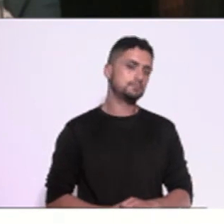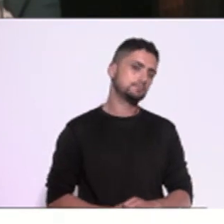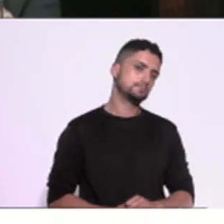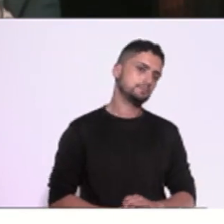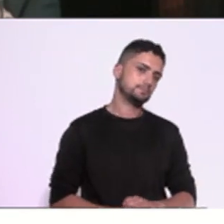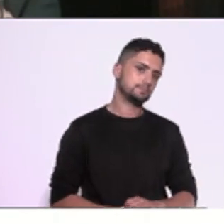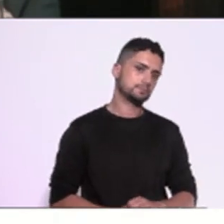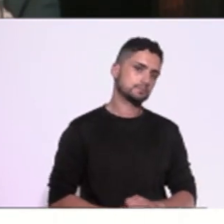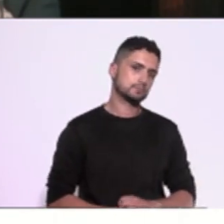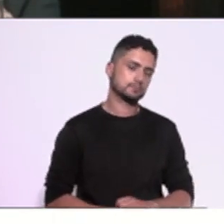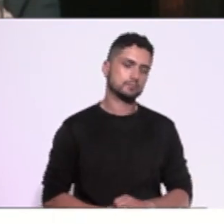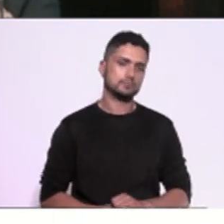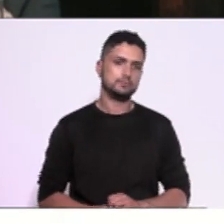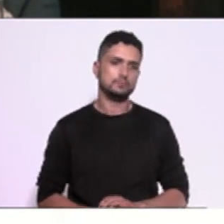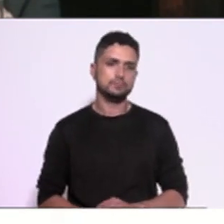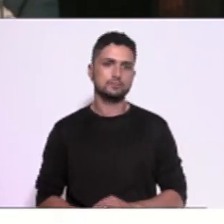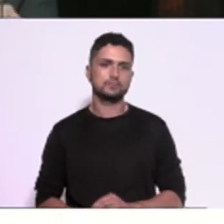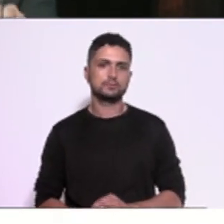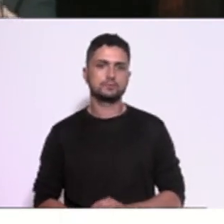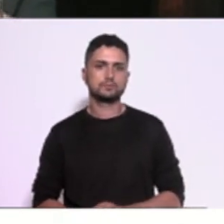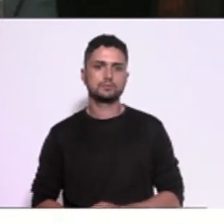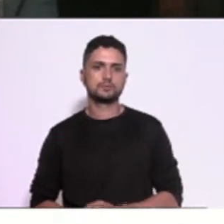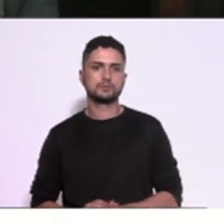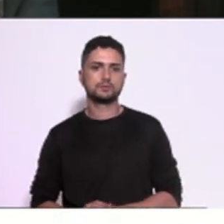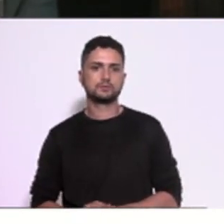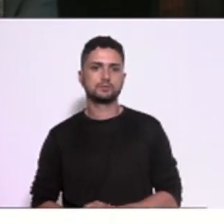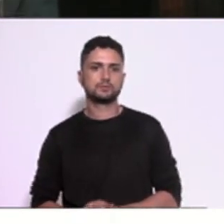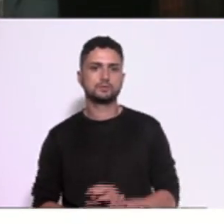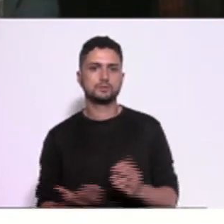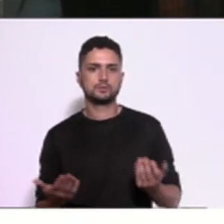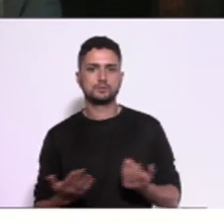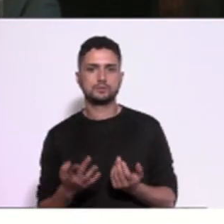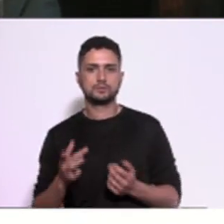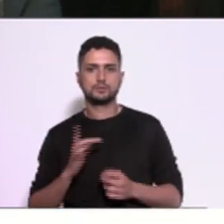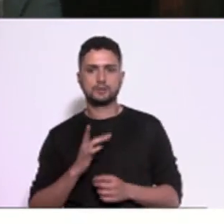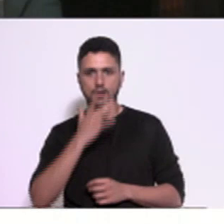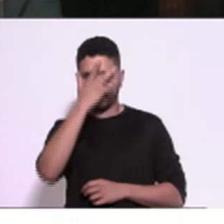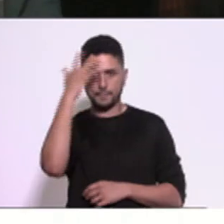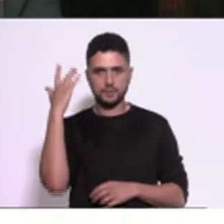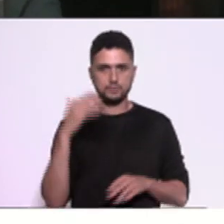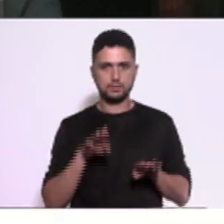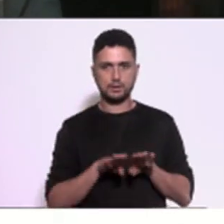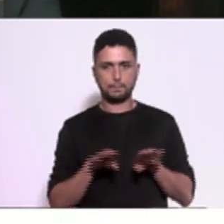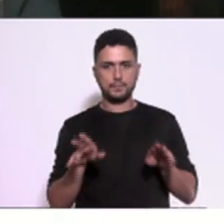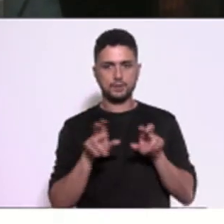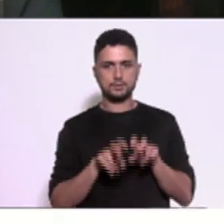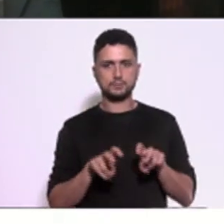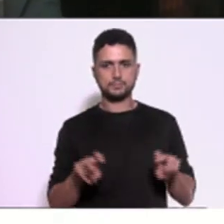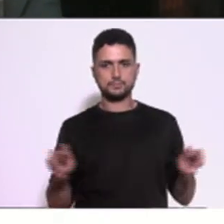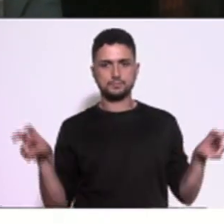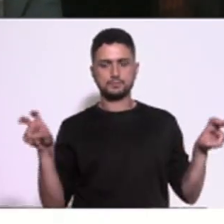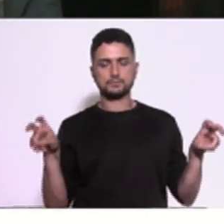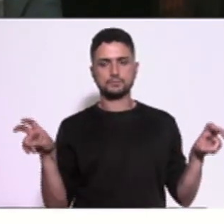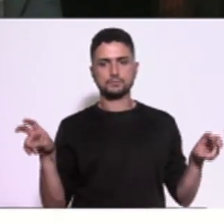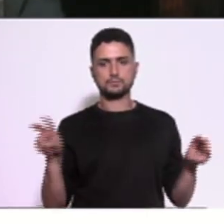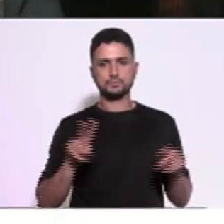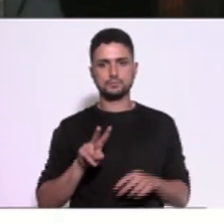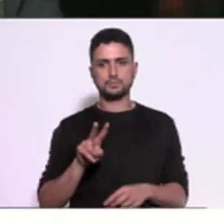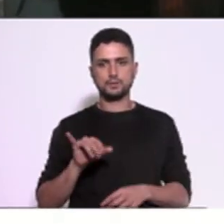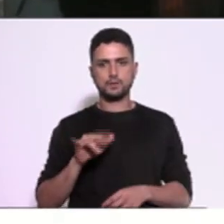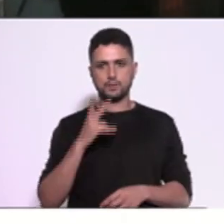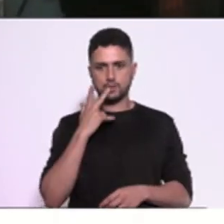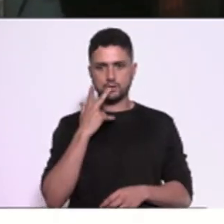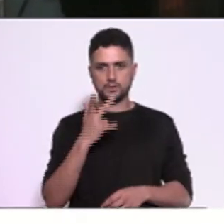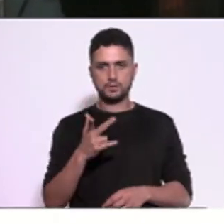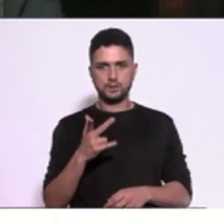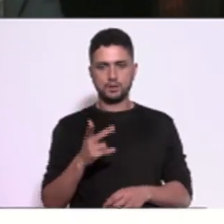para aqueles membros da mesa que vão fazer